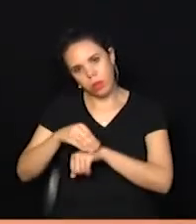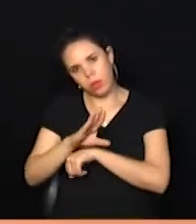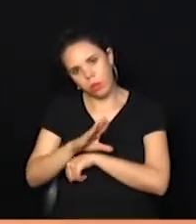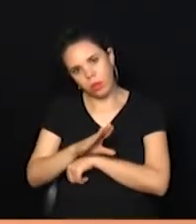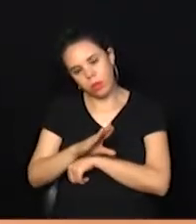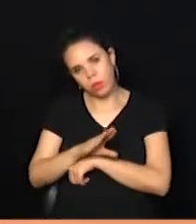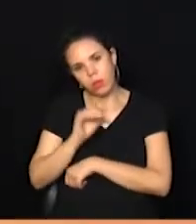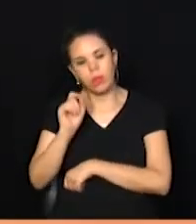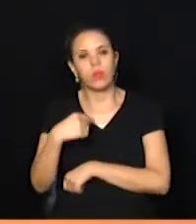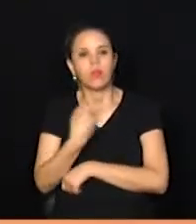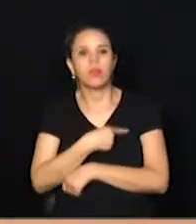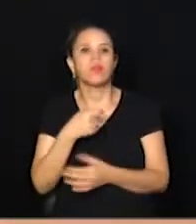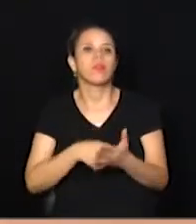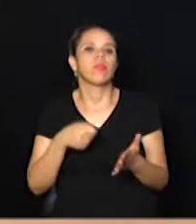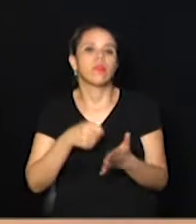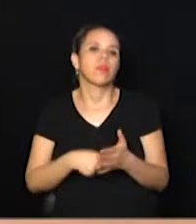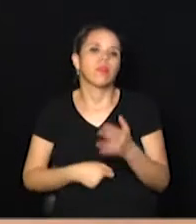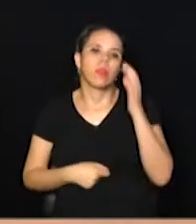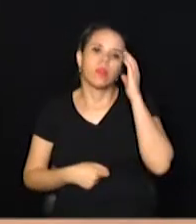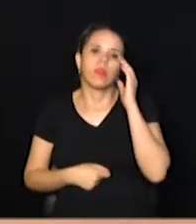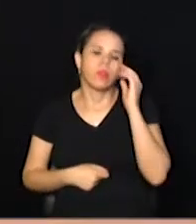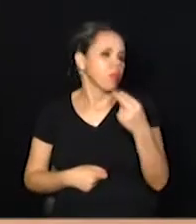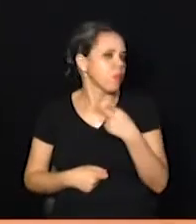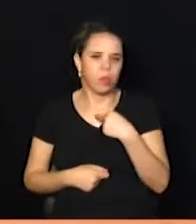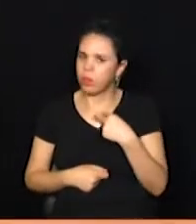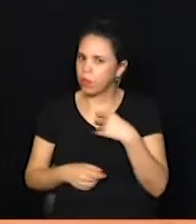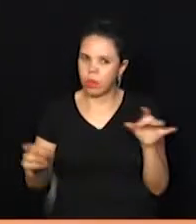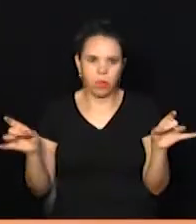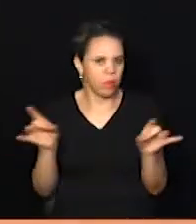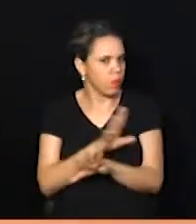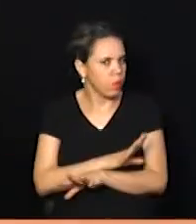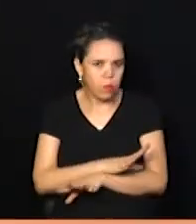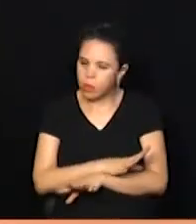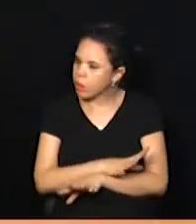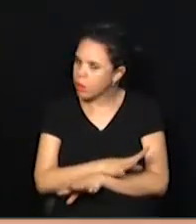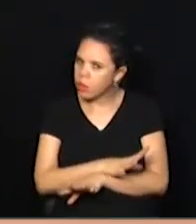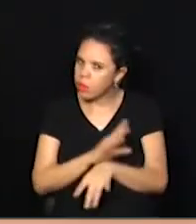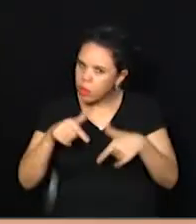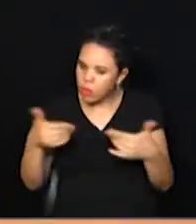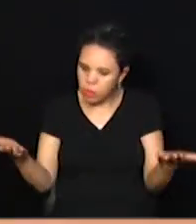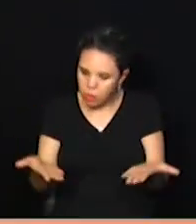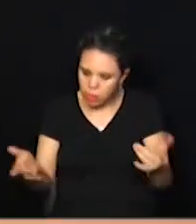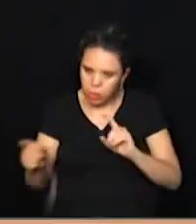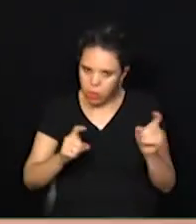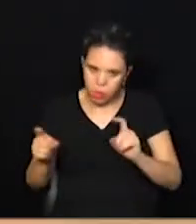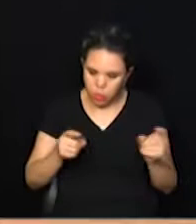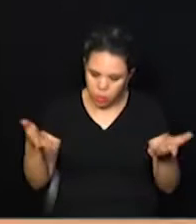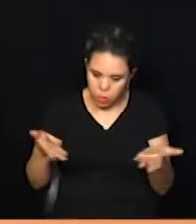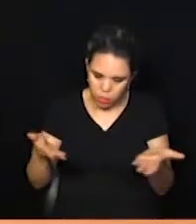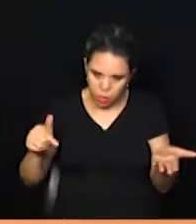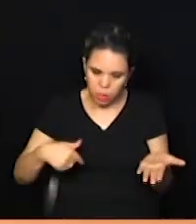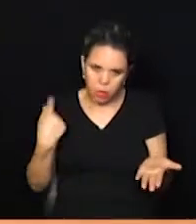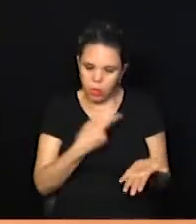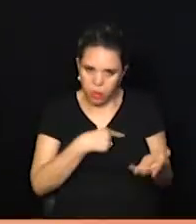recado de que a nossa luta ela não pode terminar e que esse ato aqui seja um ato de que, para que